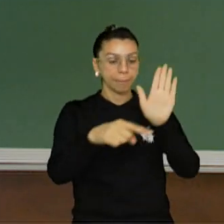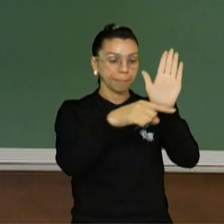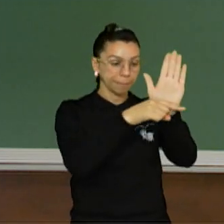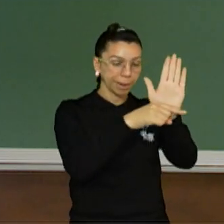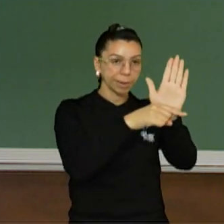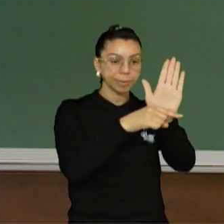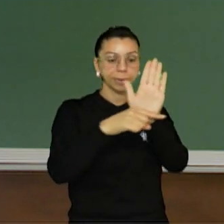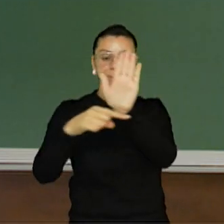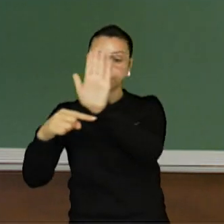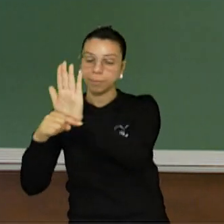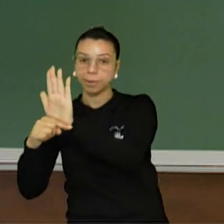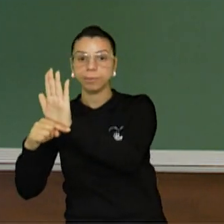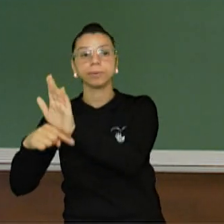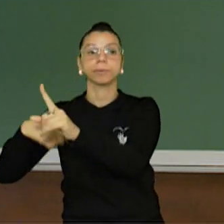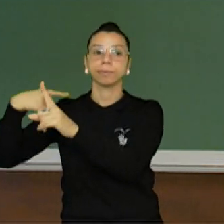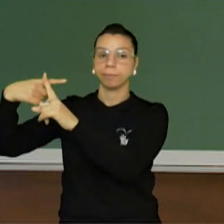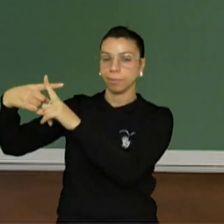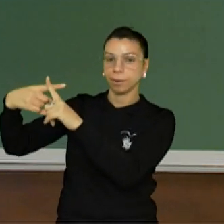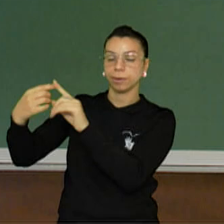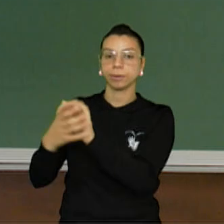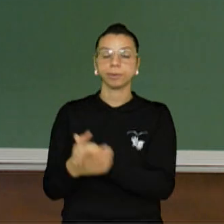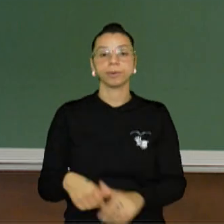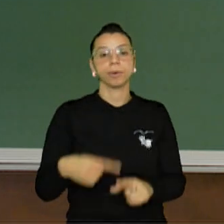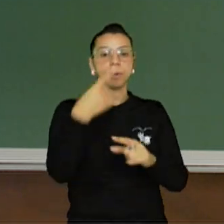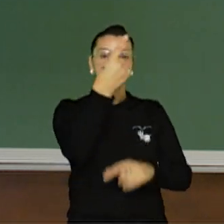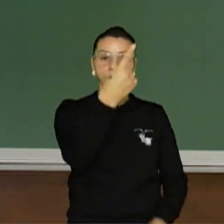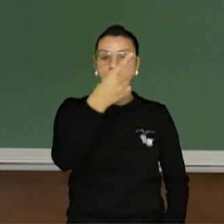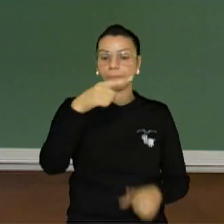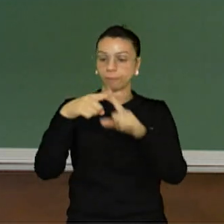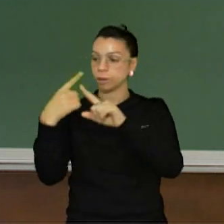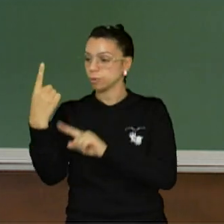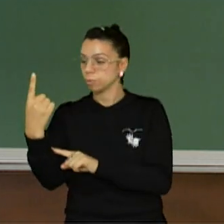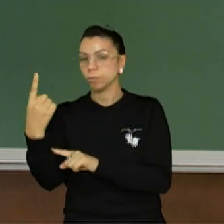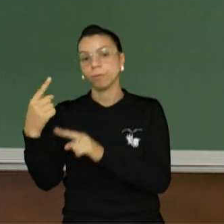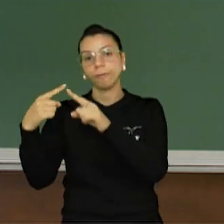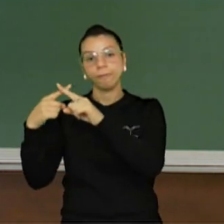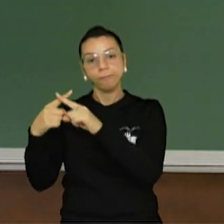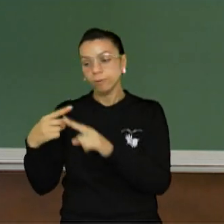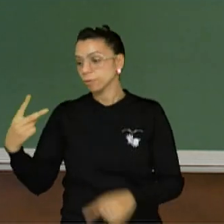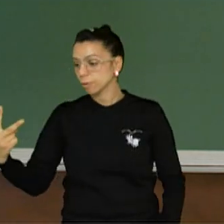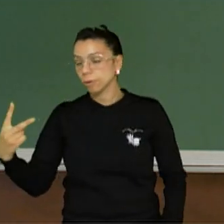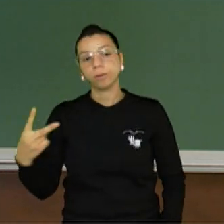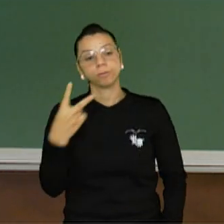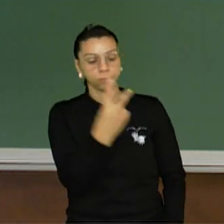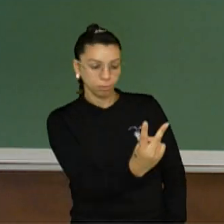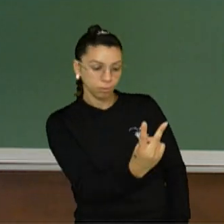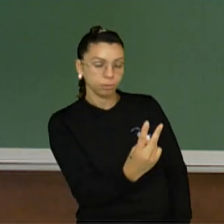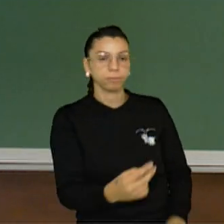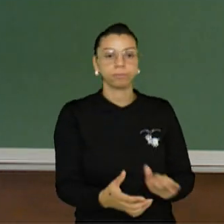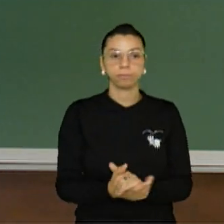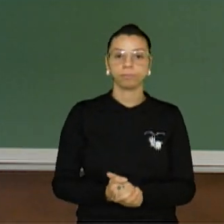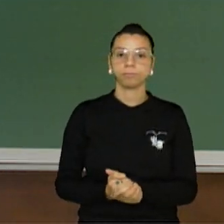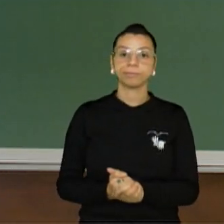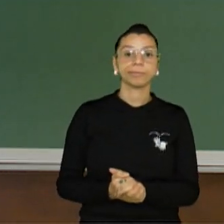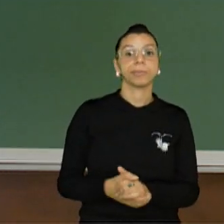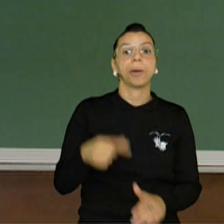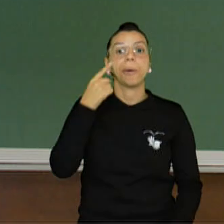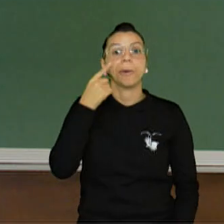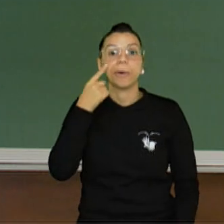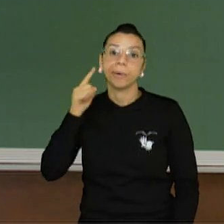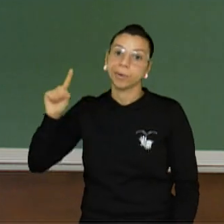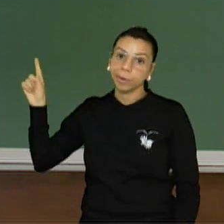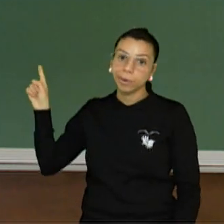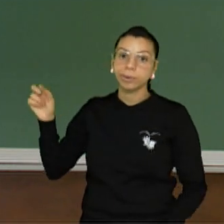menos por menos mais, 1 vezes 1, 1, vezes 2, 2. Na próxima, aqui, gente, nessa regra